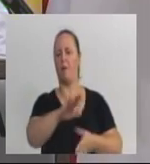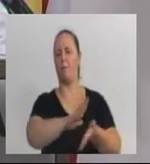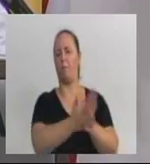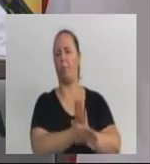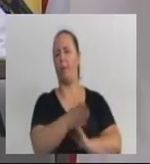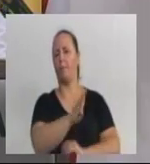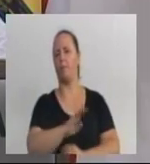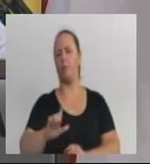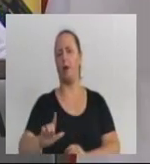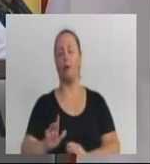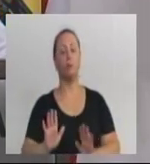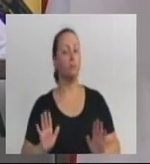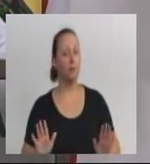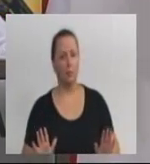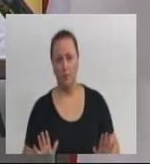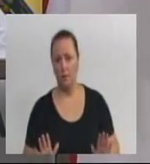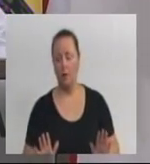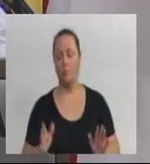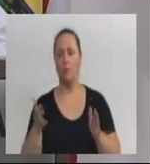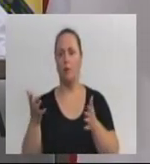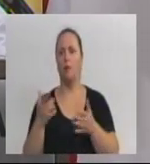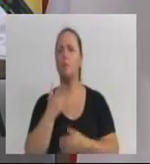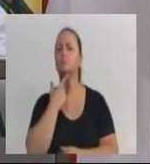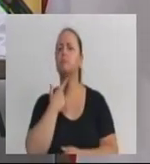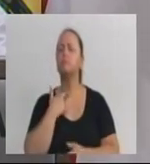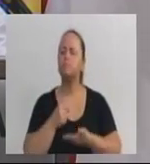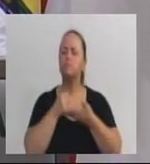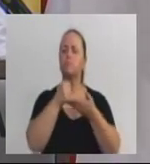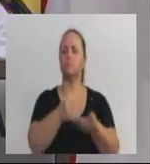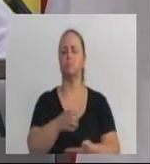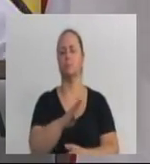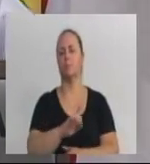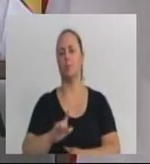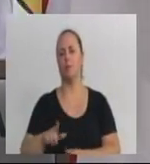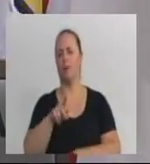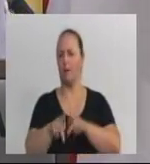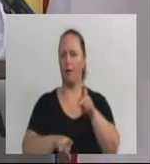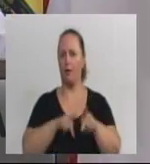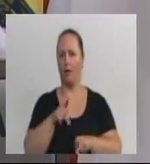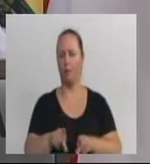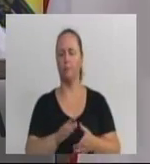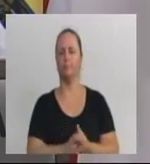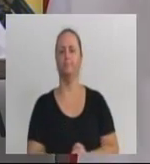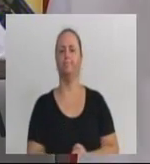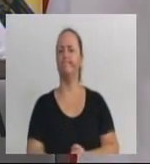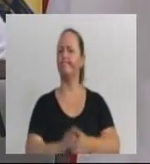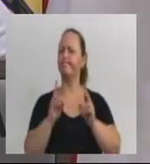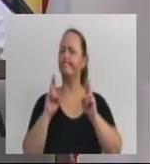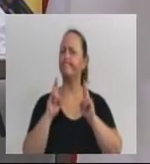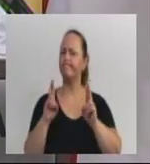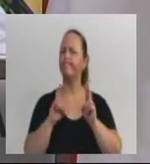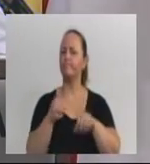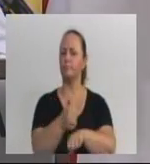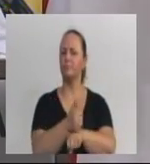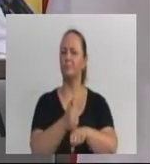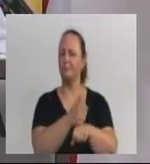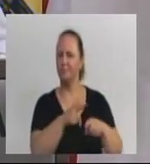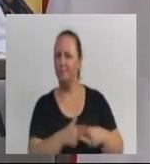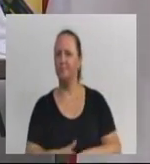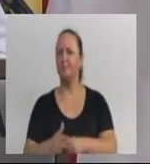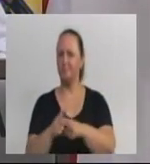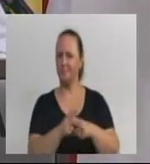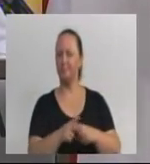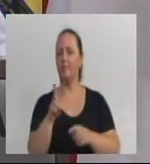realmente ajudar a nossa população. E esperamos que em breve, com aqueles 40 mecânicos, a equipe de manutenção,